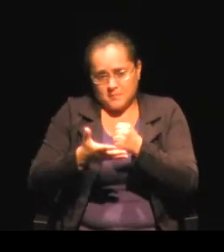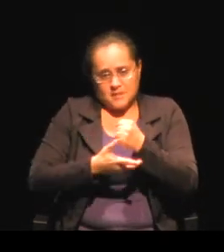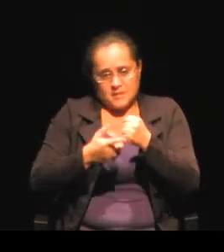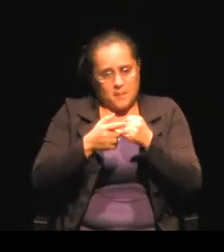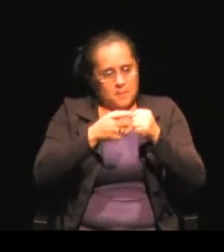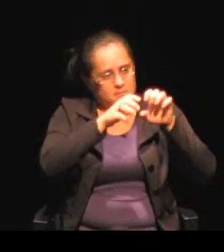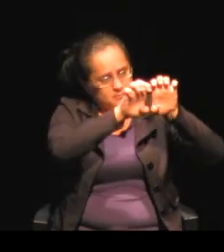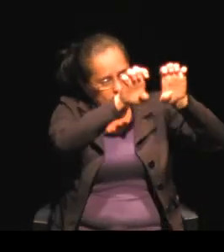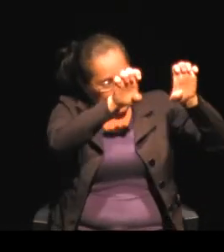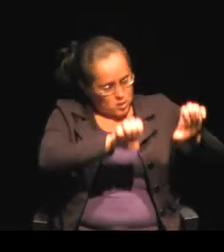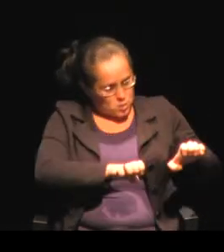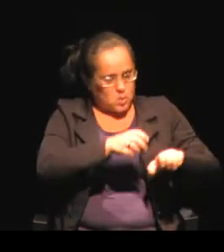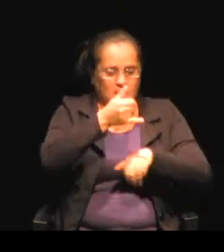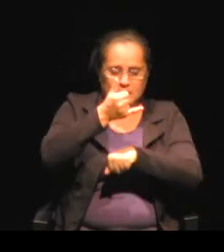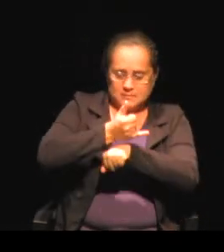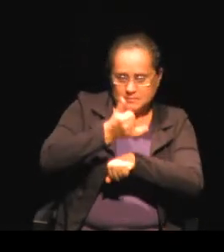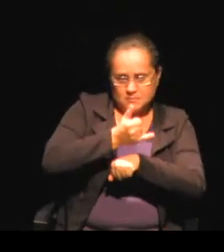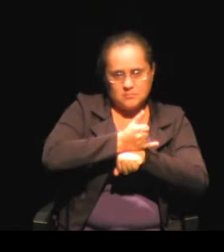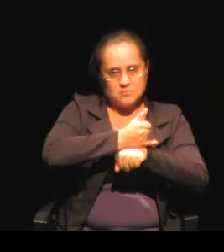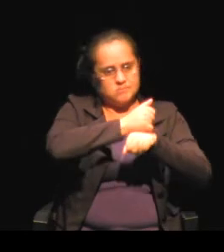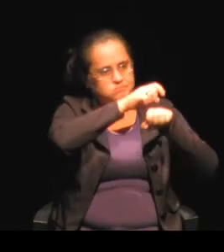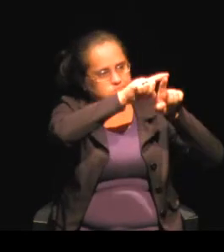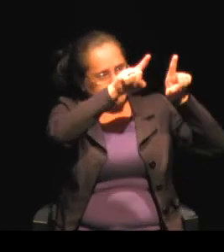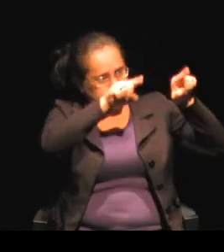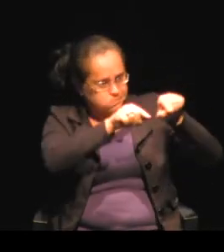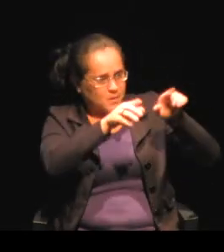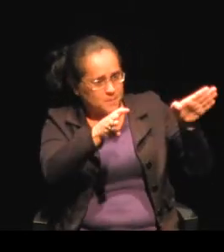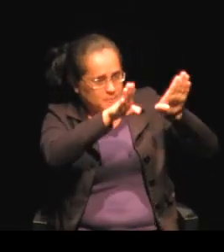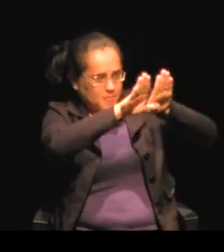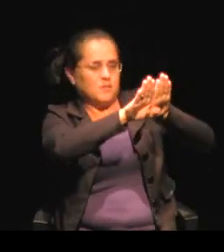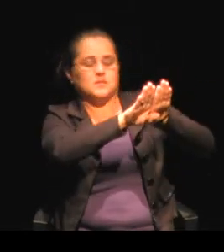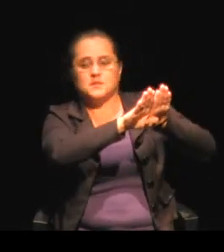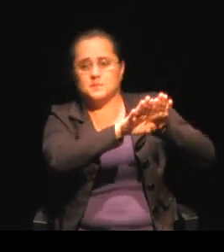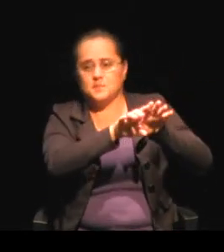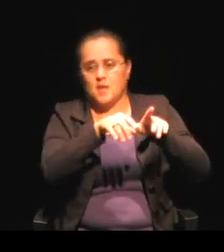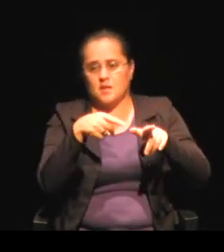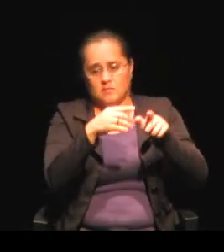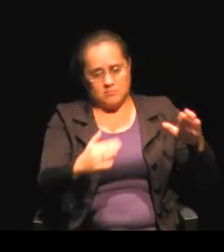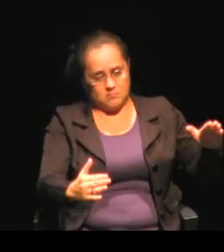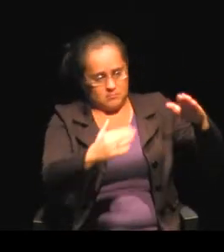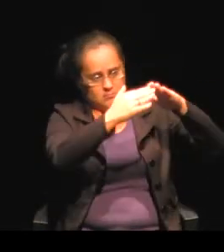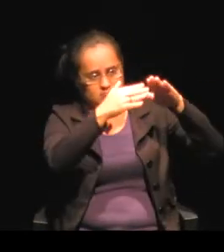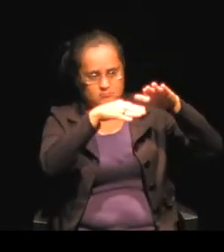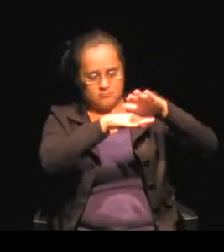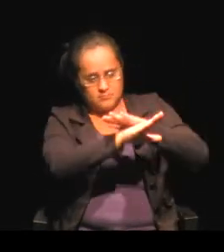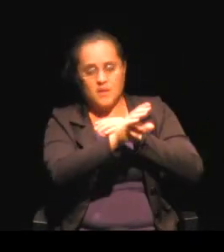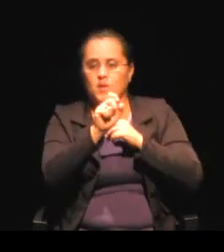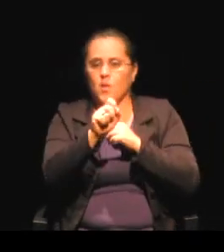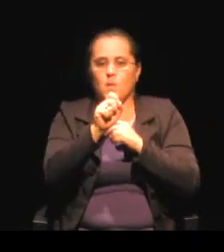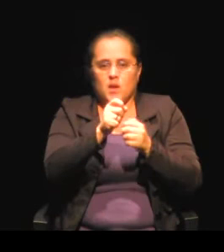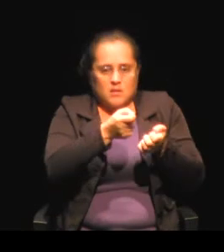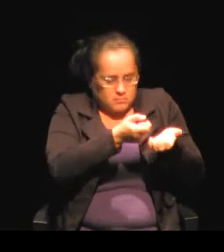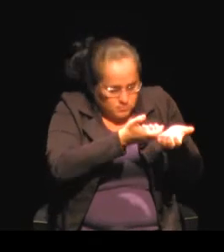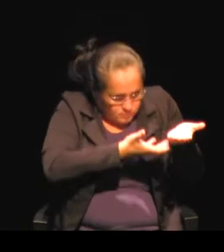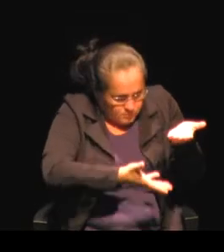E, basicamente, eles são uma estrutura metálica, com tesouras metálicas, pilares metálicos e fechamentos de alvenaria. No caso do galpão